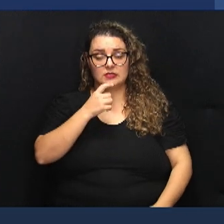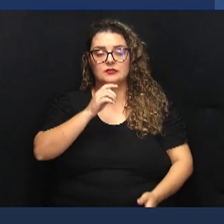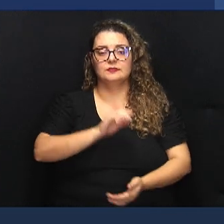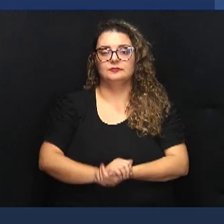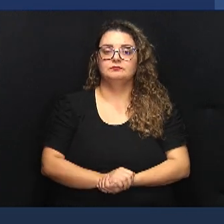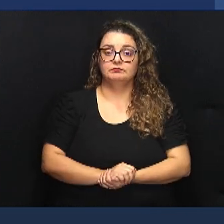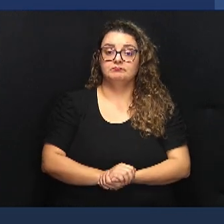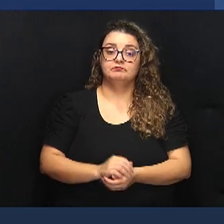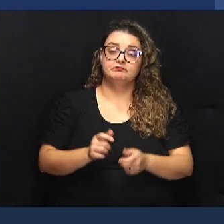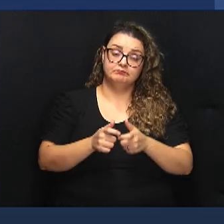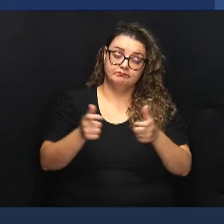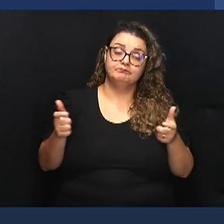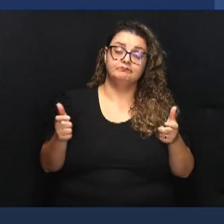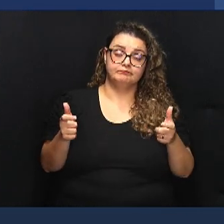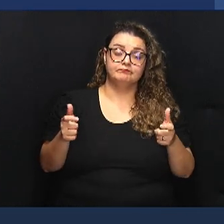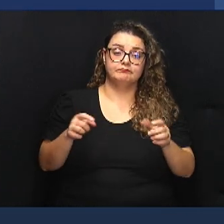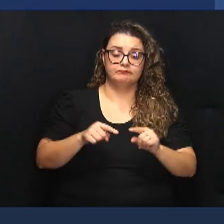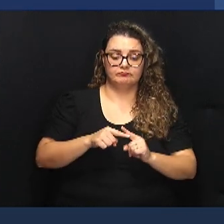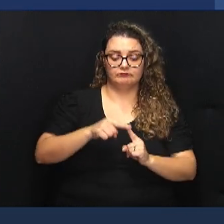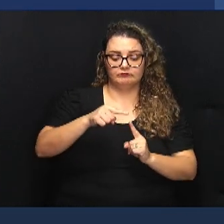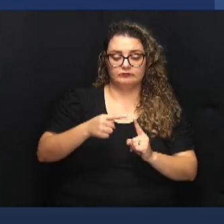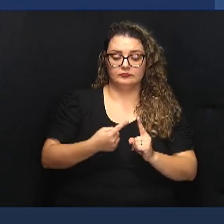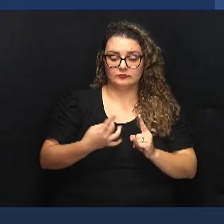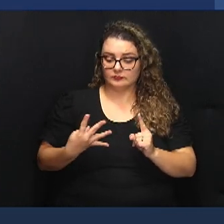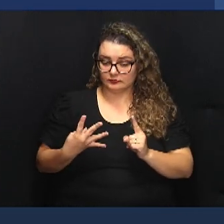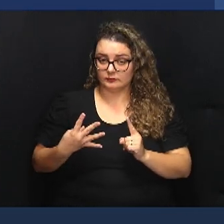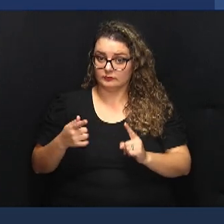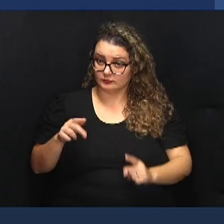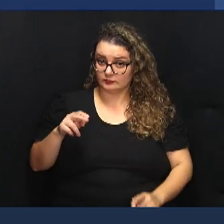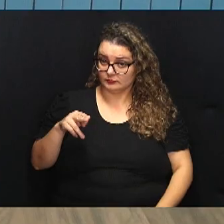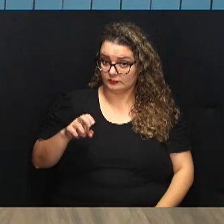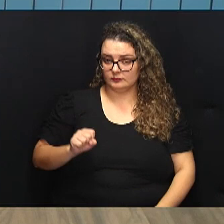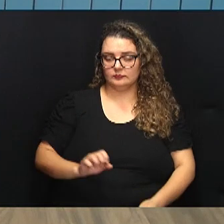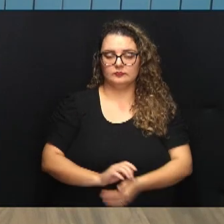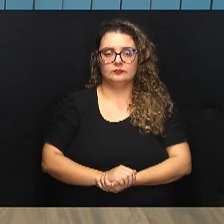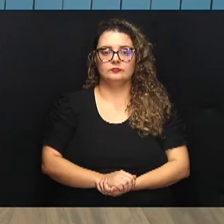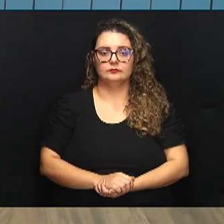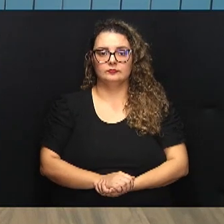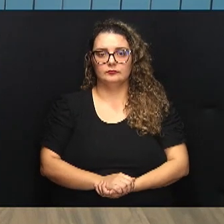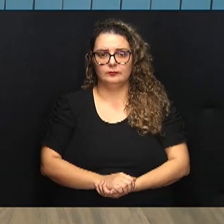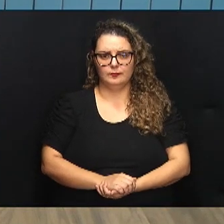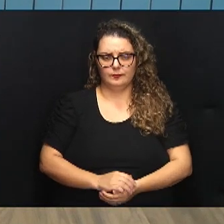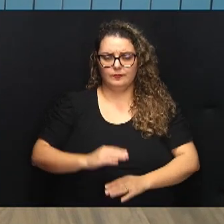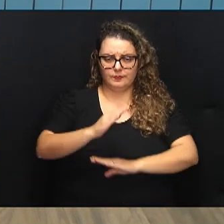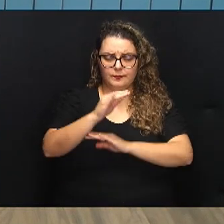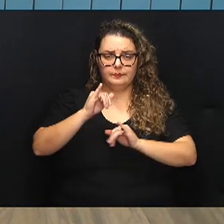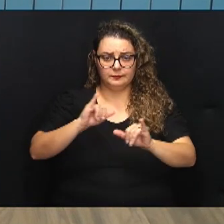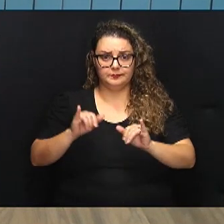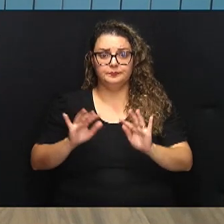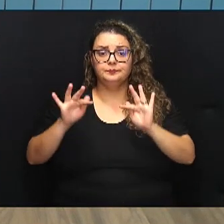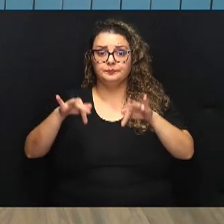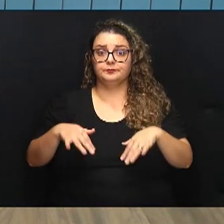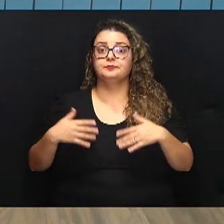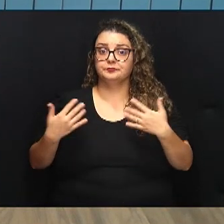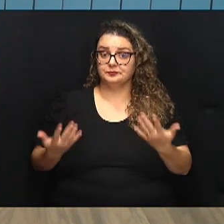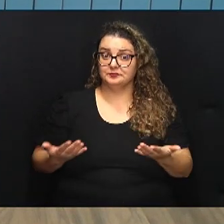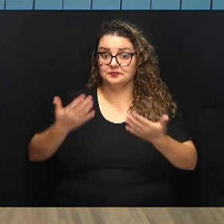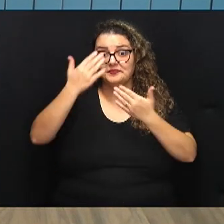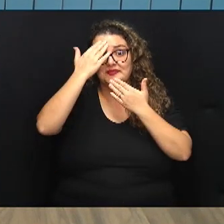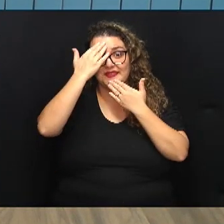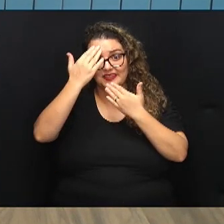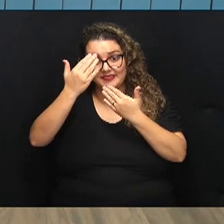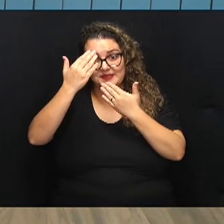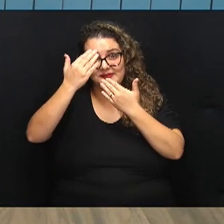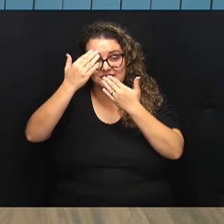uma amplitude térmica de 14 graus. O Jornal Câmara Notícia fica por aqui.